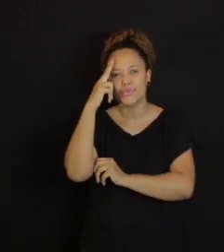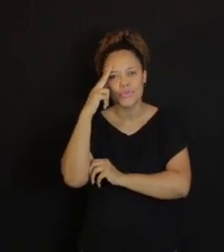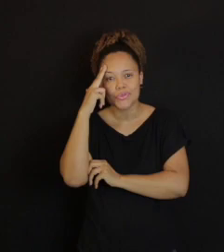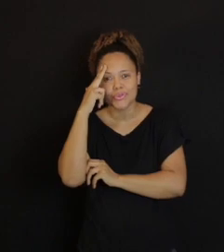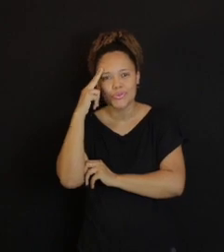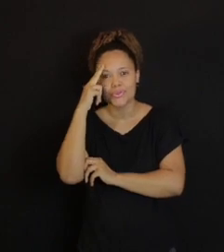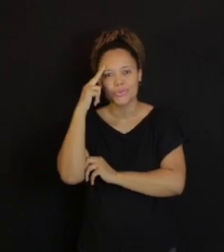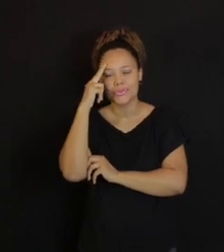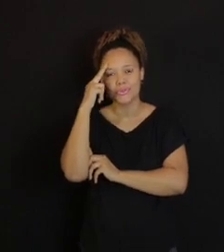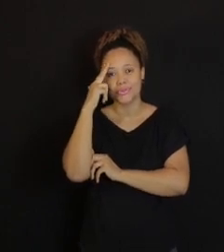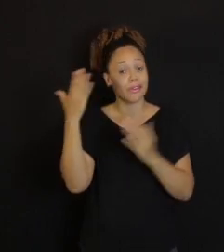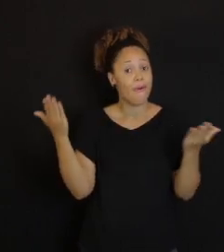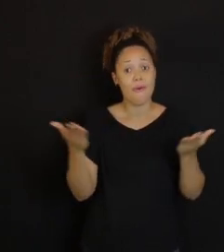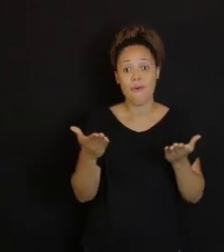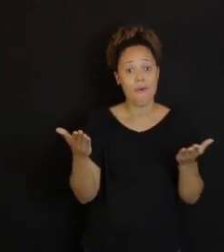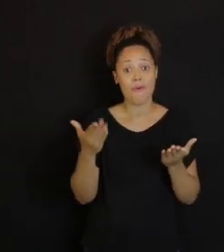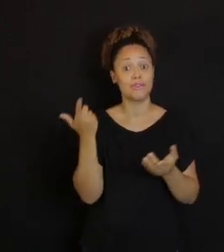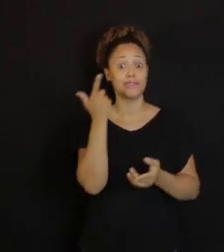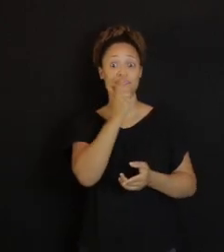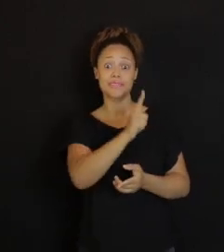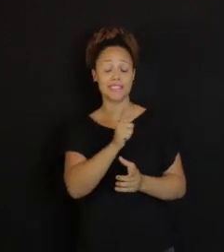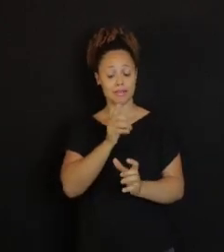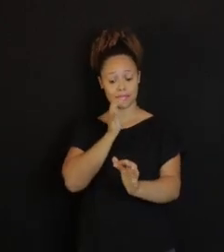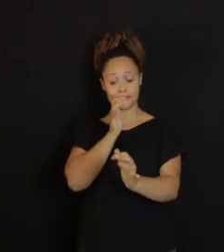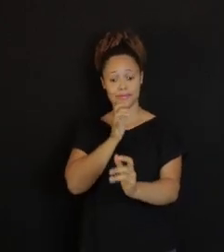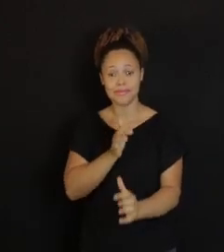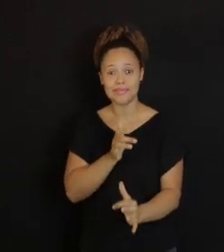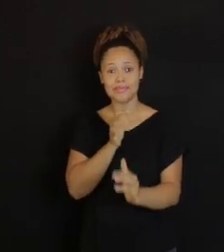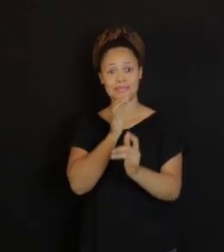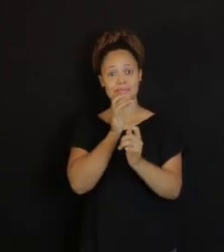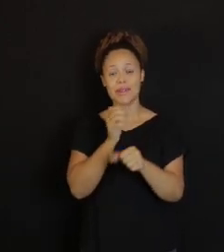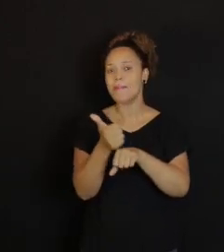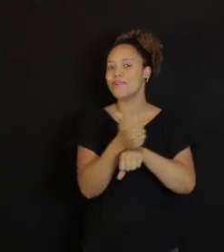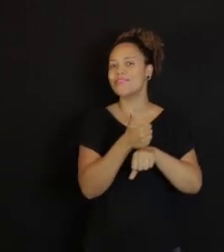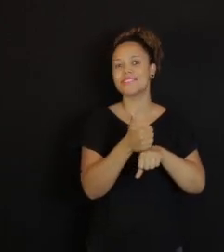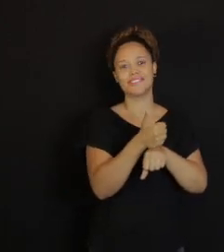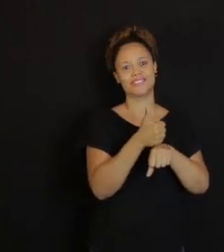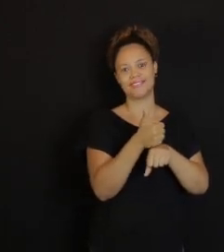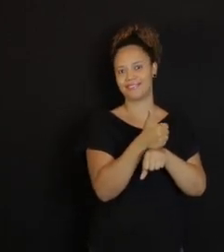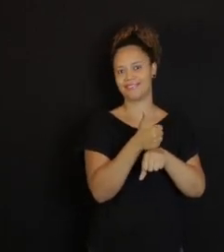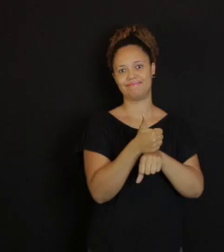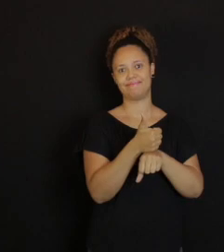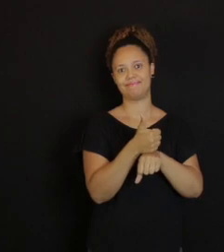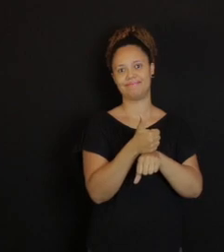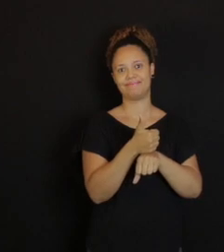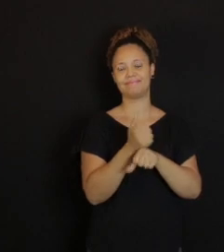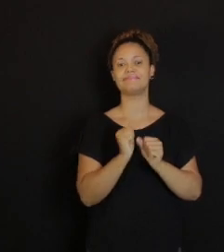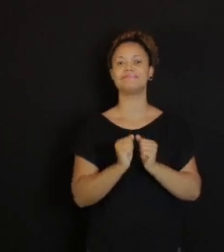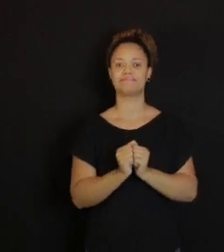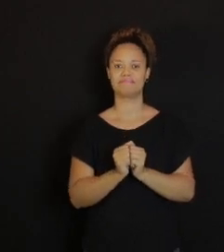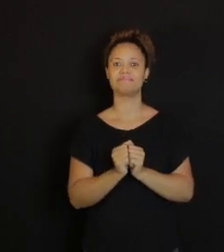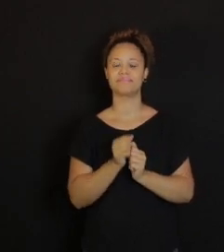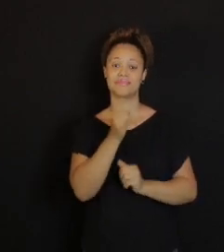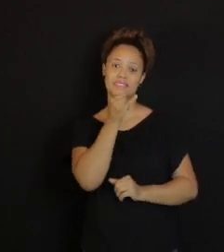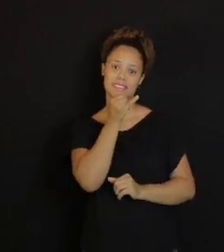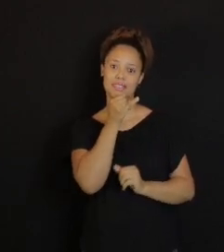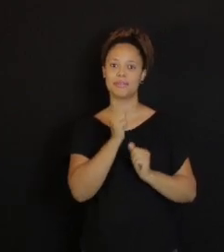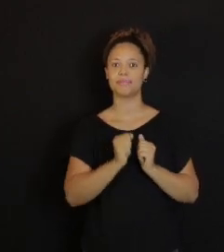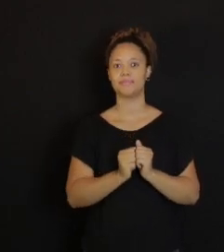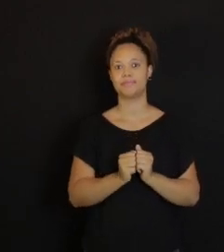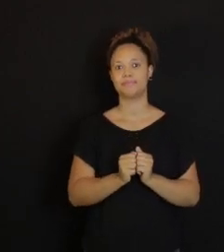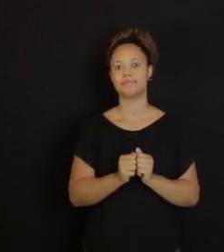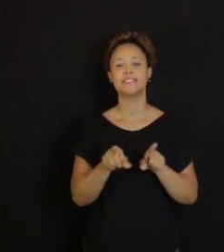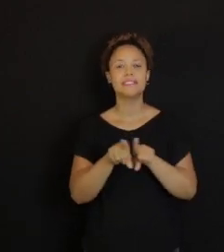um dia em tocar um instrumento e tocando um instrumento da Ehring, por exemplo, né? Ou